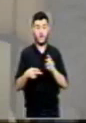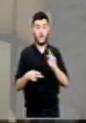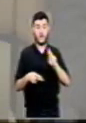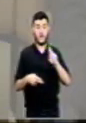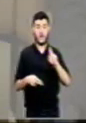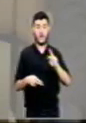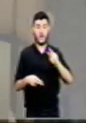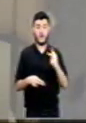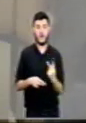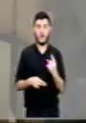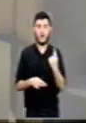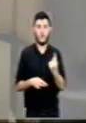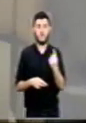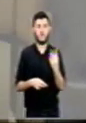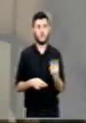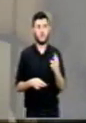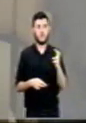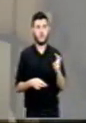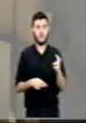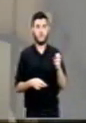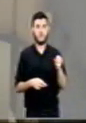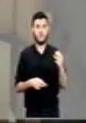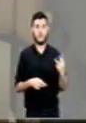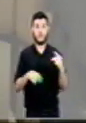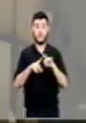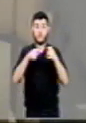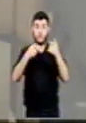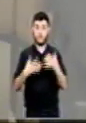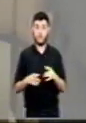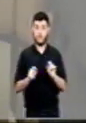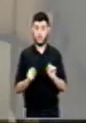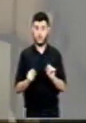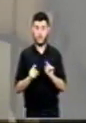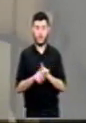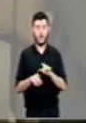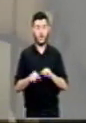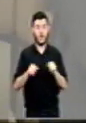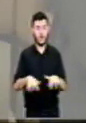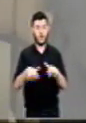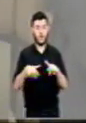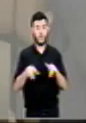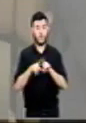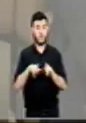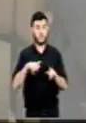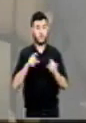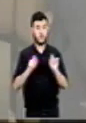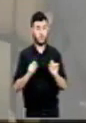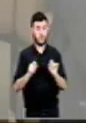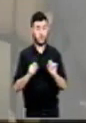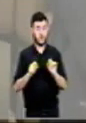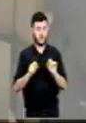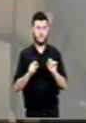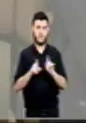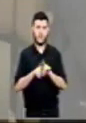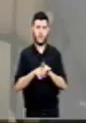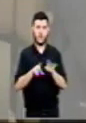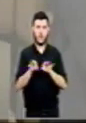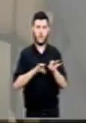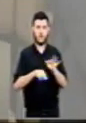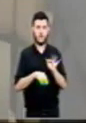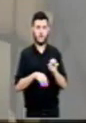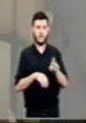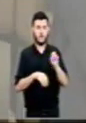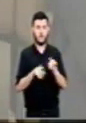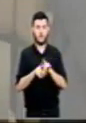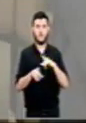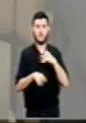modo, a jurisprudência da Corte é no sentido de que a simples menção ao nome de autoridade detentora de prerrogativa de foro, seja em depoimento prestado por